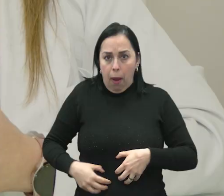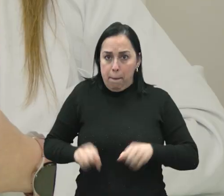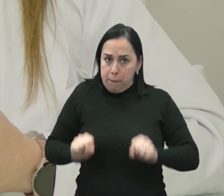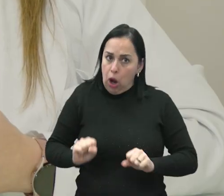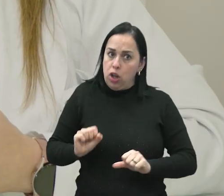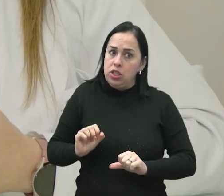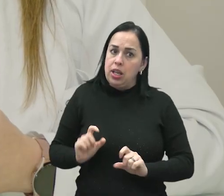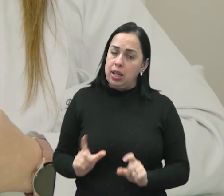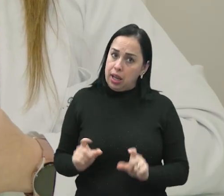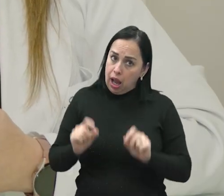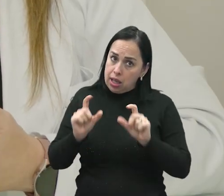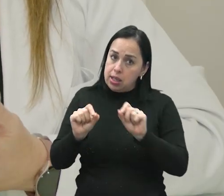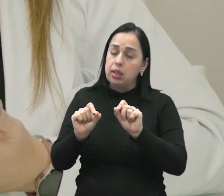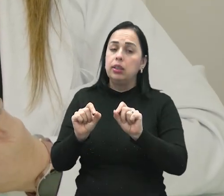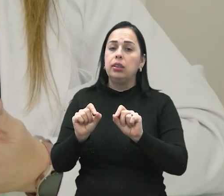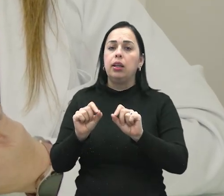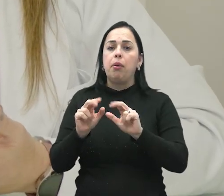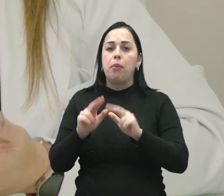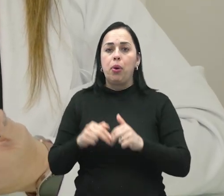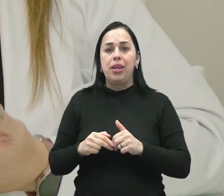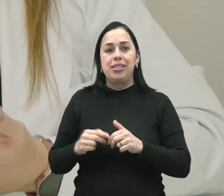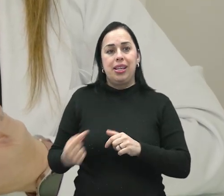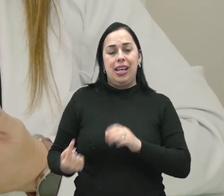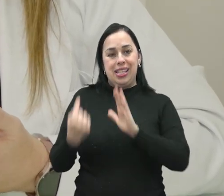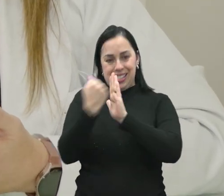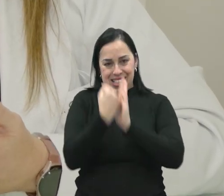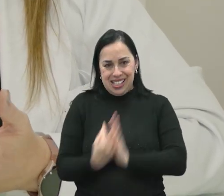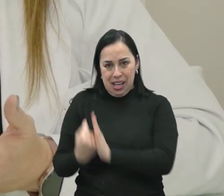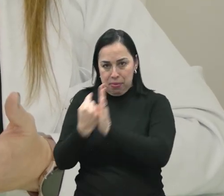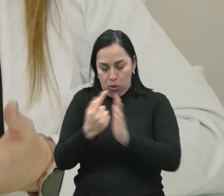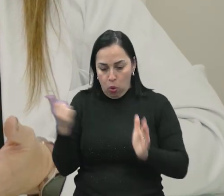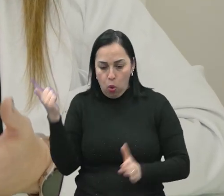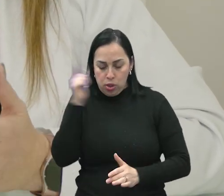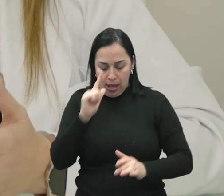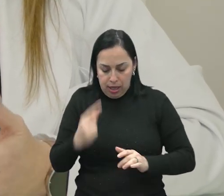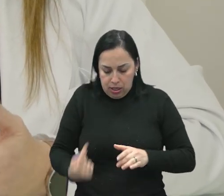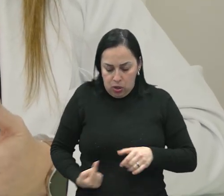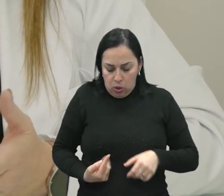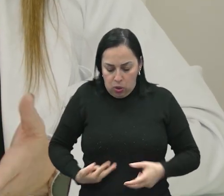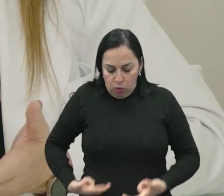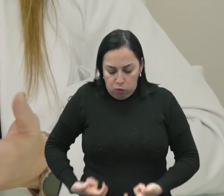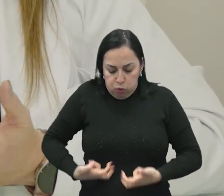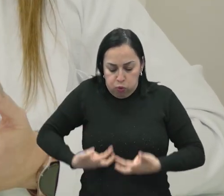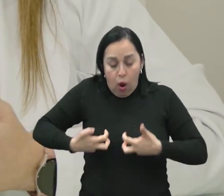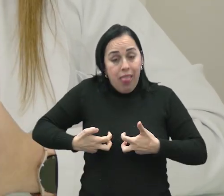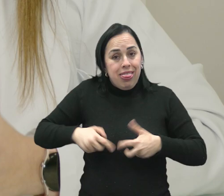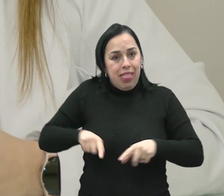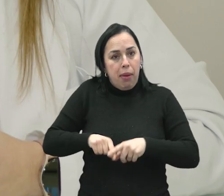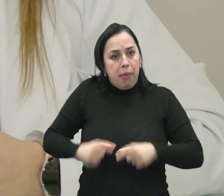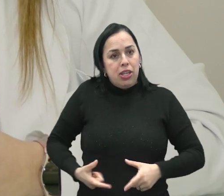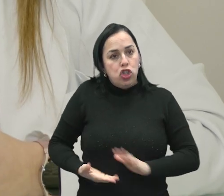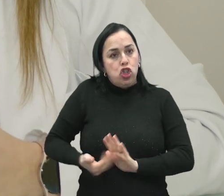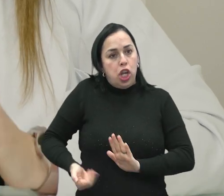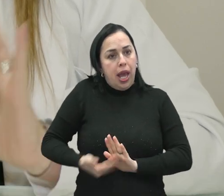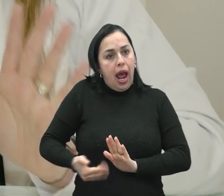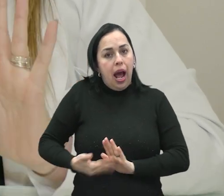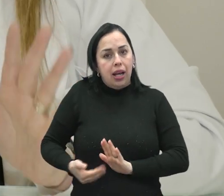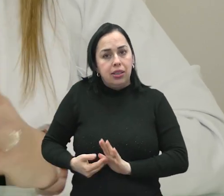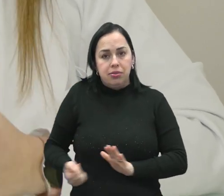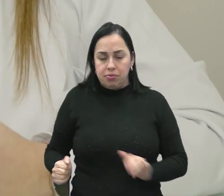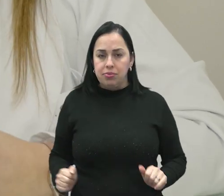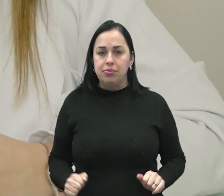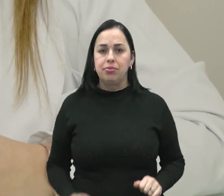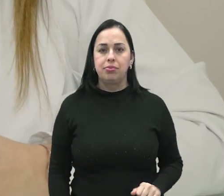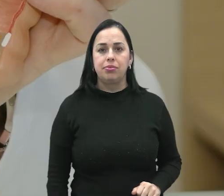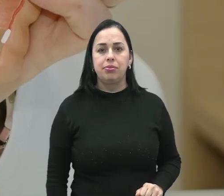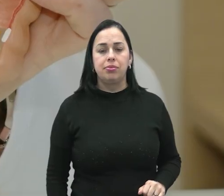virar lesões malignas. E esse exame consegue fazer essas duas coisas, olhar, diagnosticar e já tirar esses pedacinhos que não